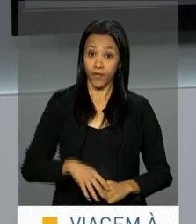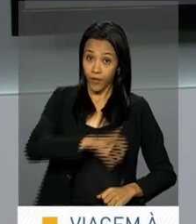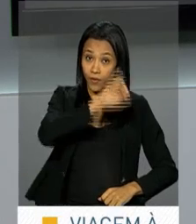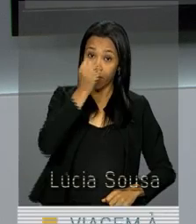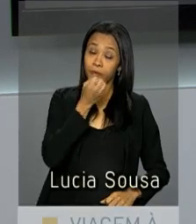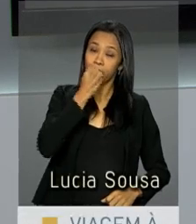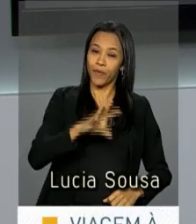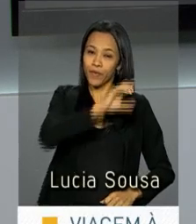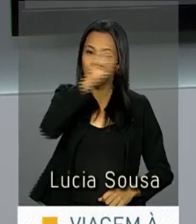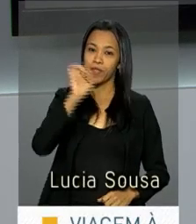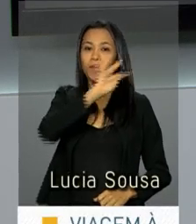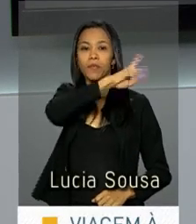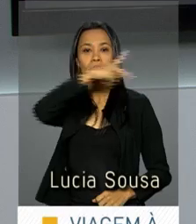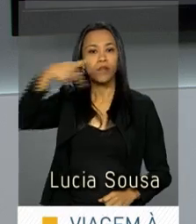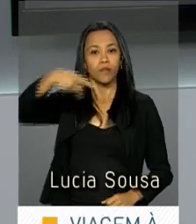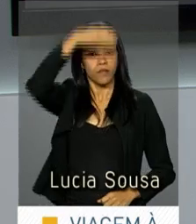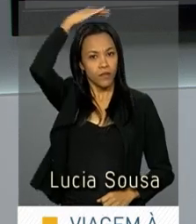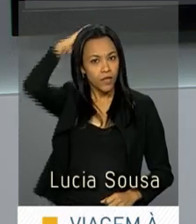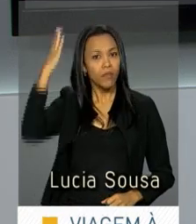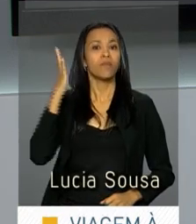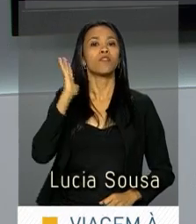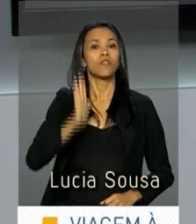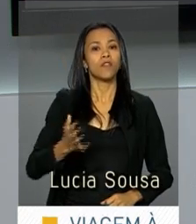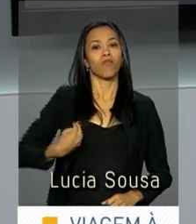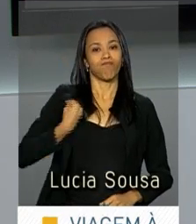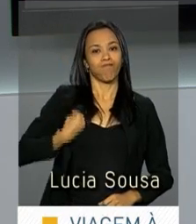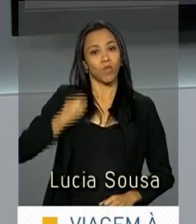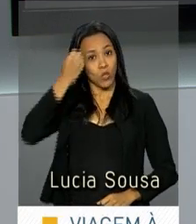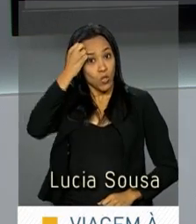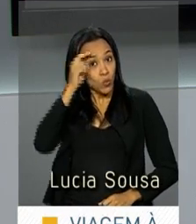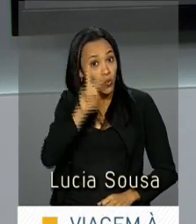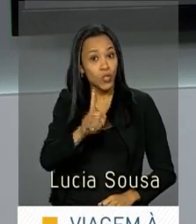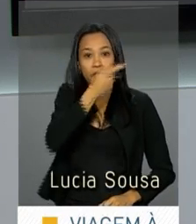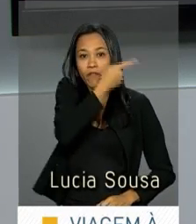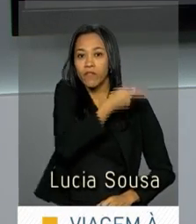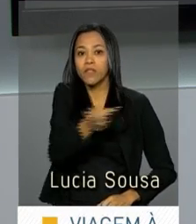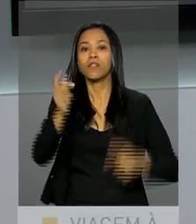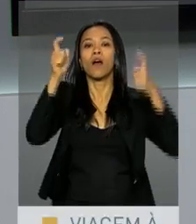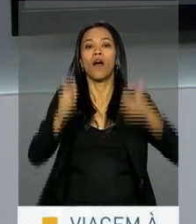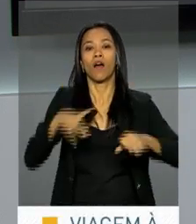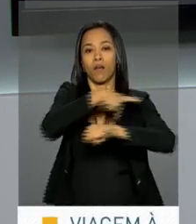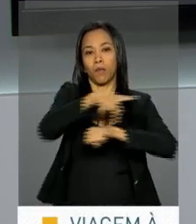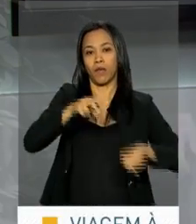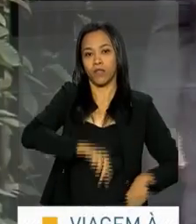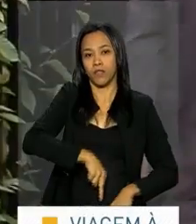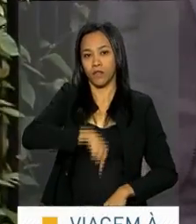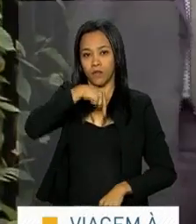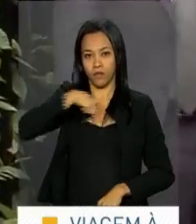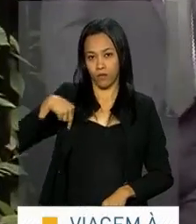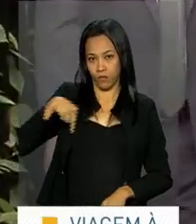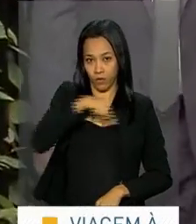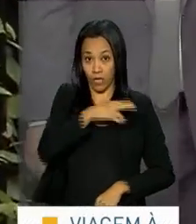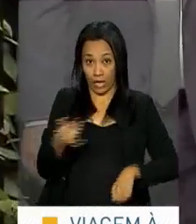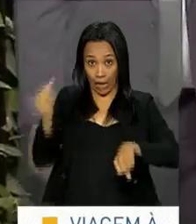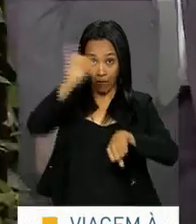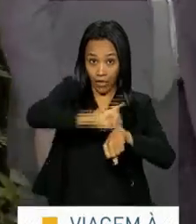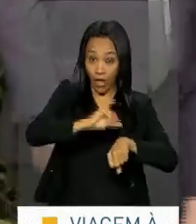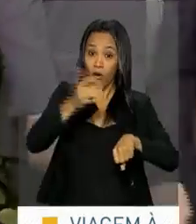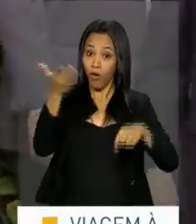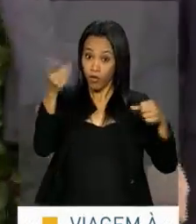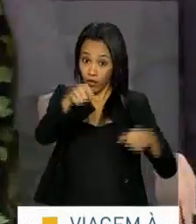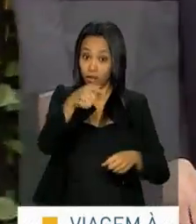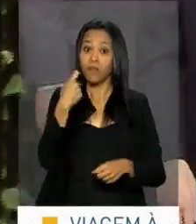Olá, bom dia. O presidente Michel Temer está no segundo dia da visita oficial à Noruega. Na capital, Oslo, ele foi recebido